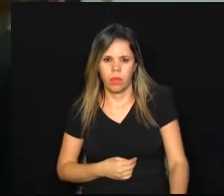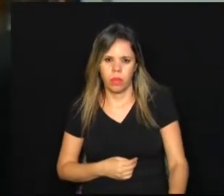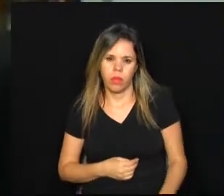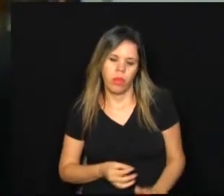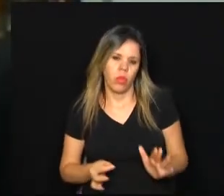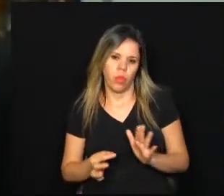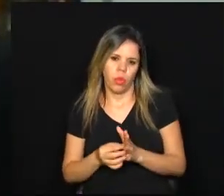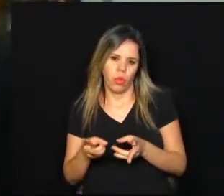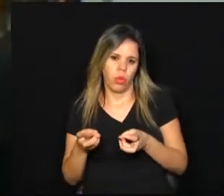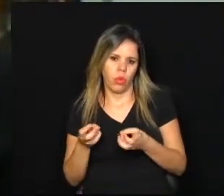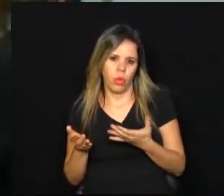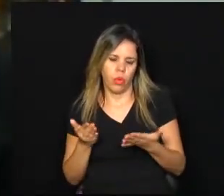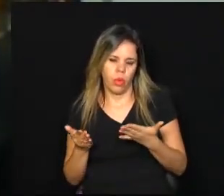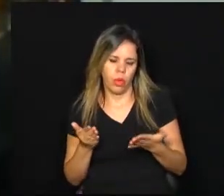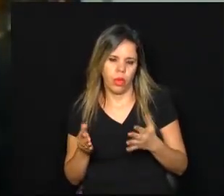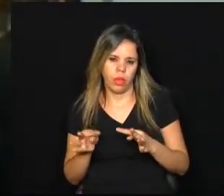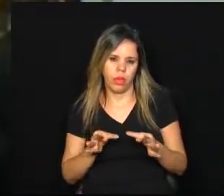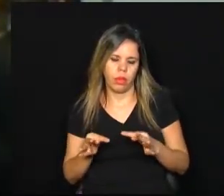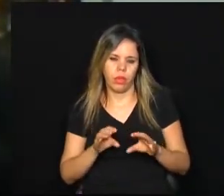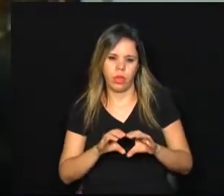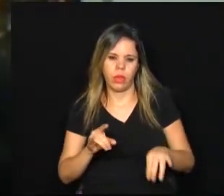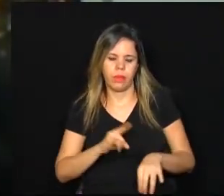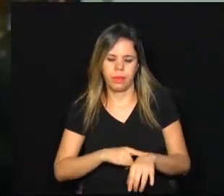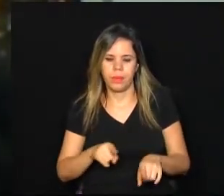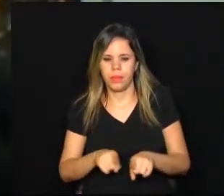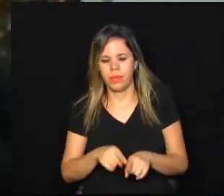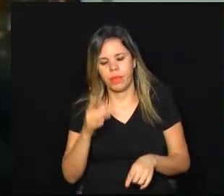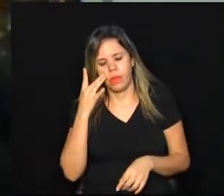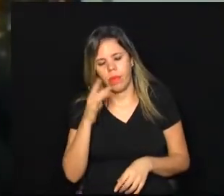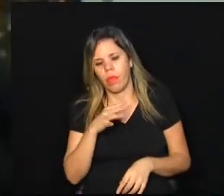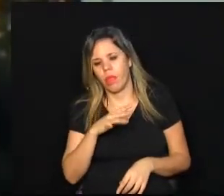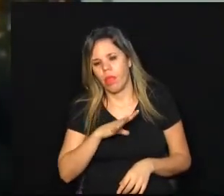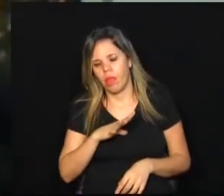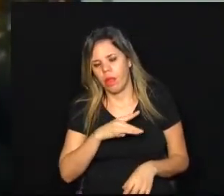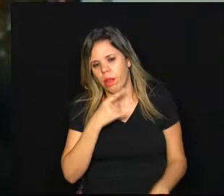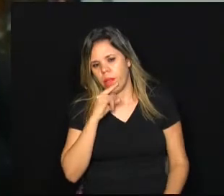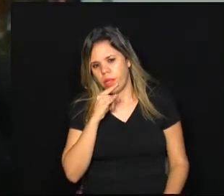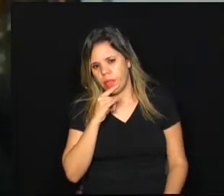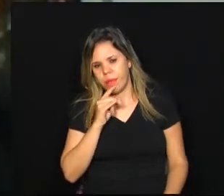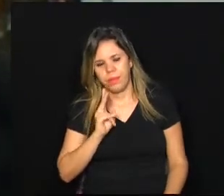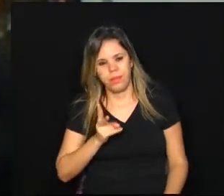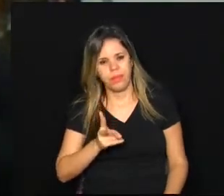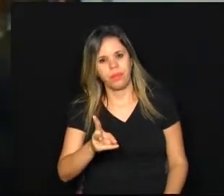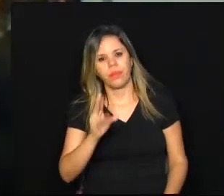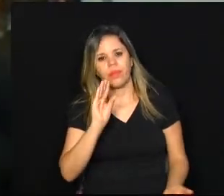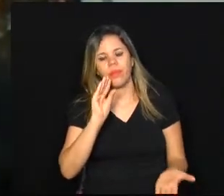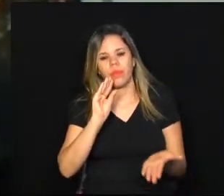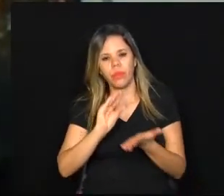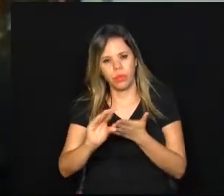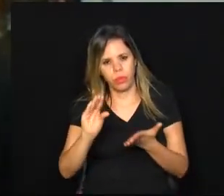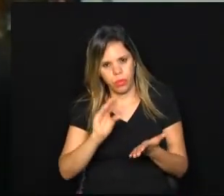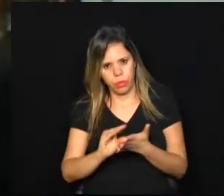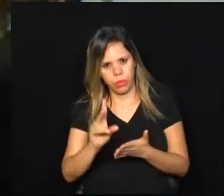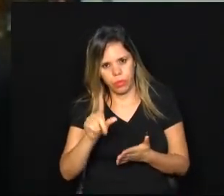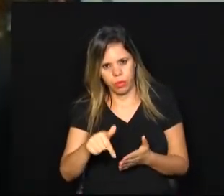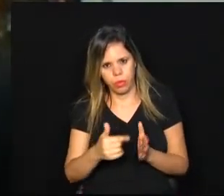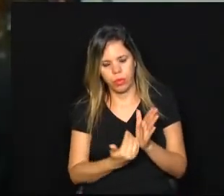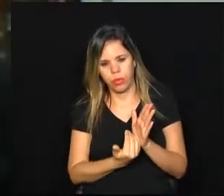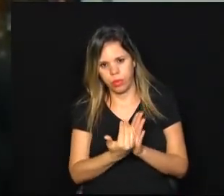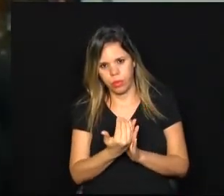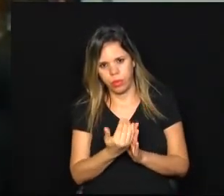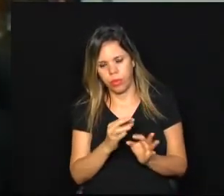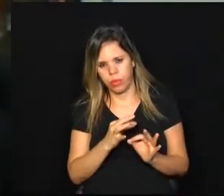de esgoto, que Piracicaba, eu diria que sempre investiu nisso, então foi um crescente,